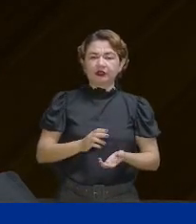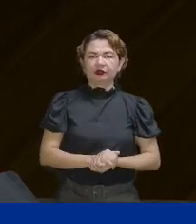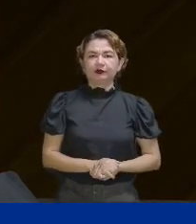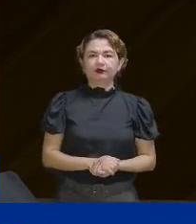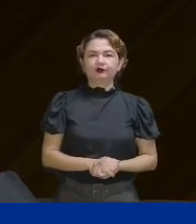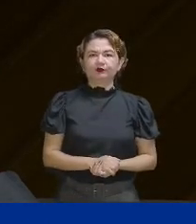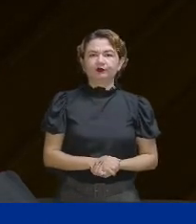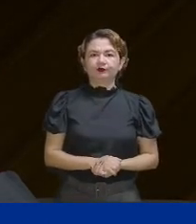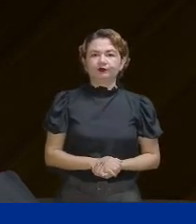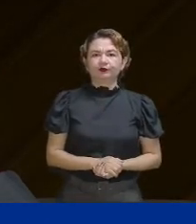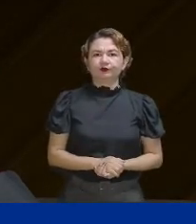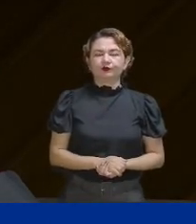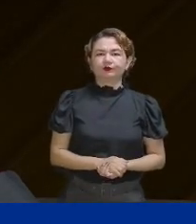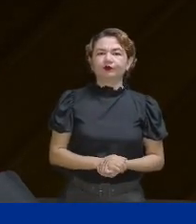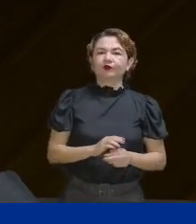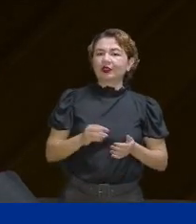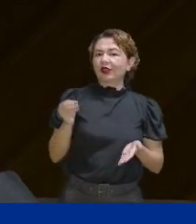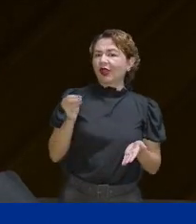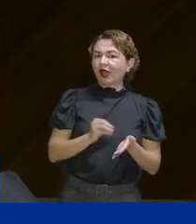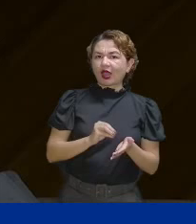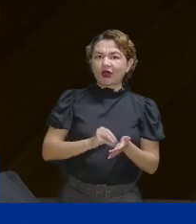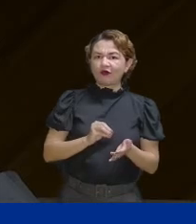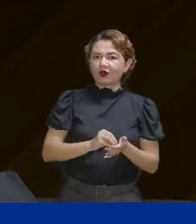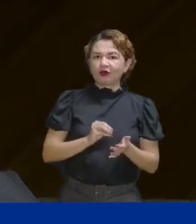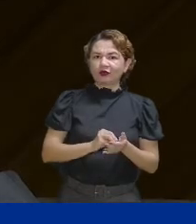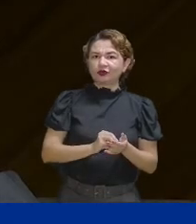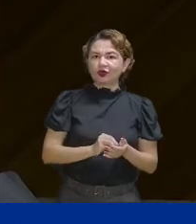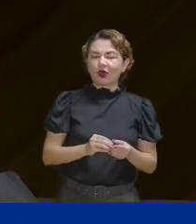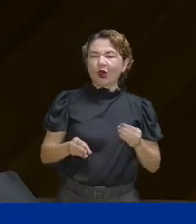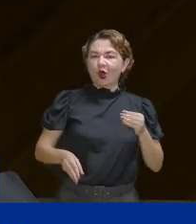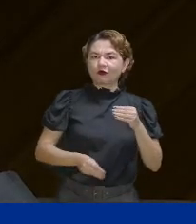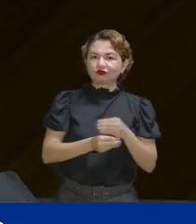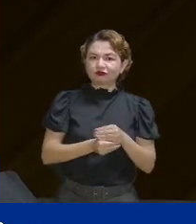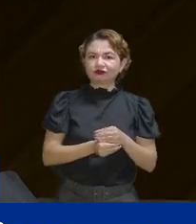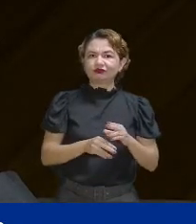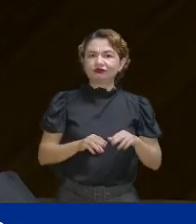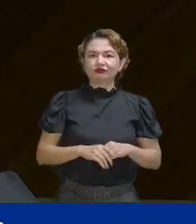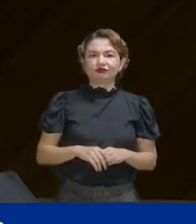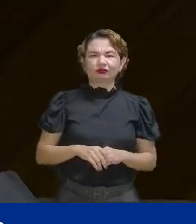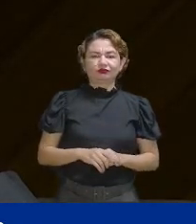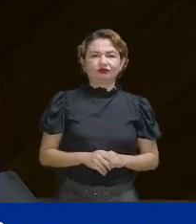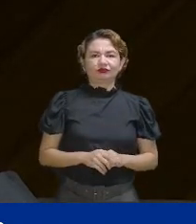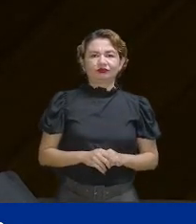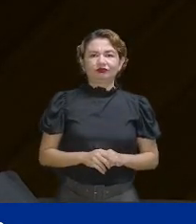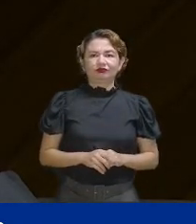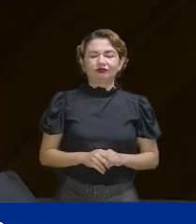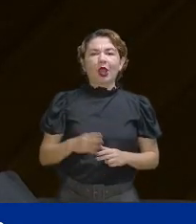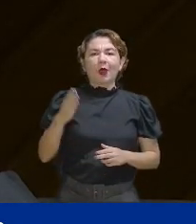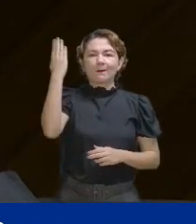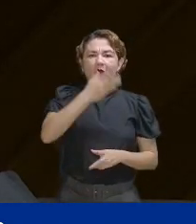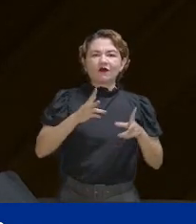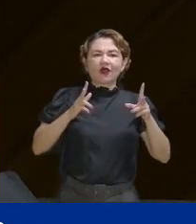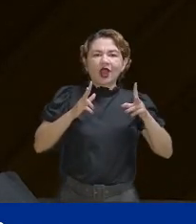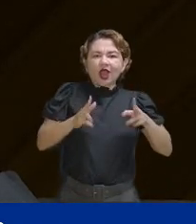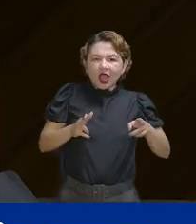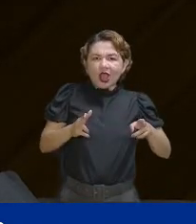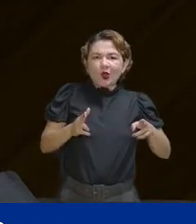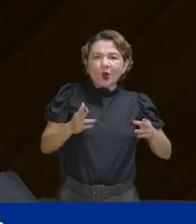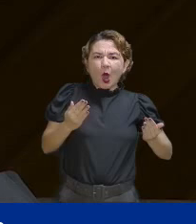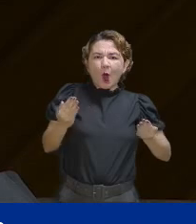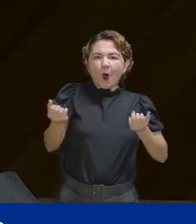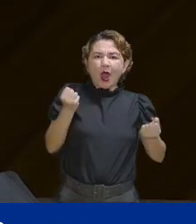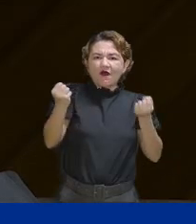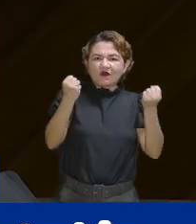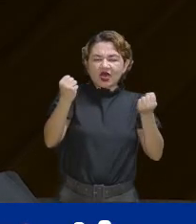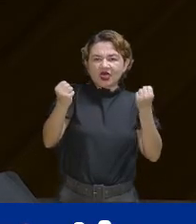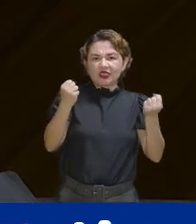que seja suprida essa omissão. Estas outras provas sejam igualmente analisadas e igualmente valoradas, porque no